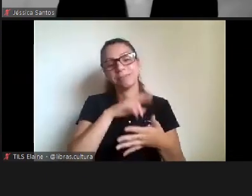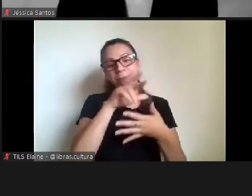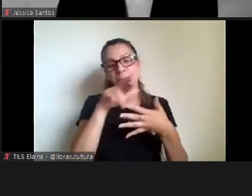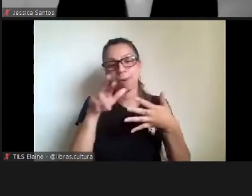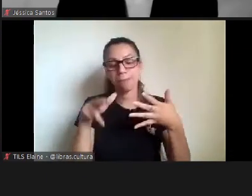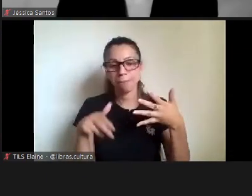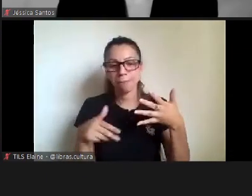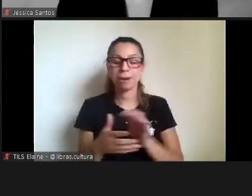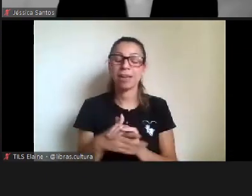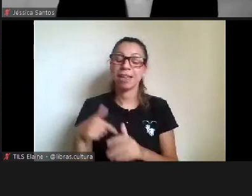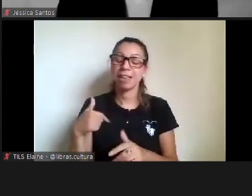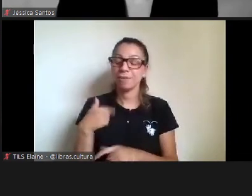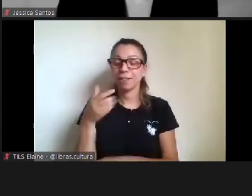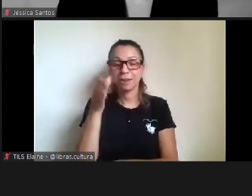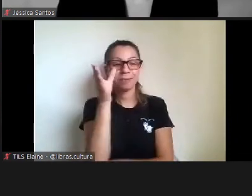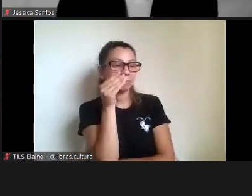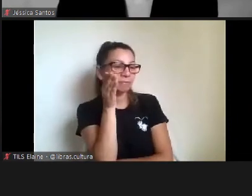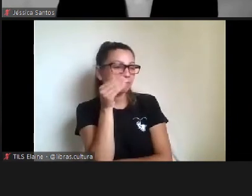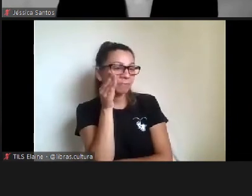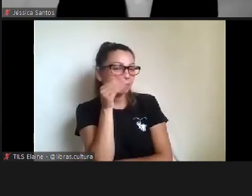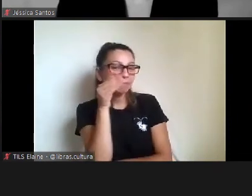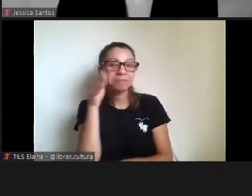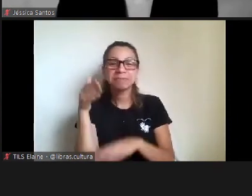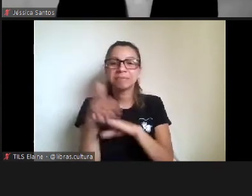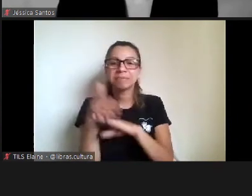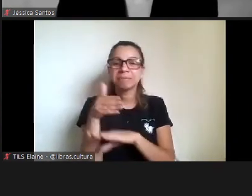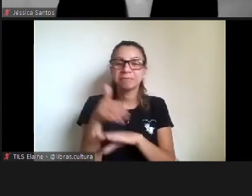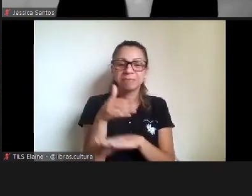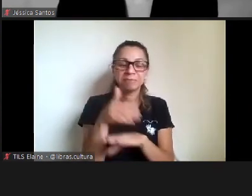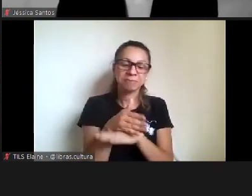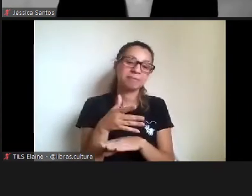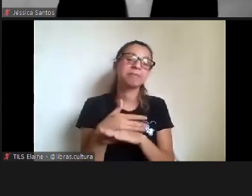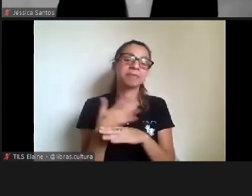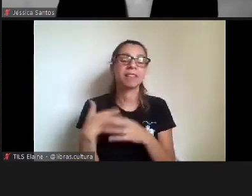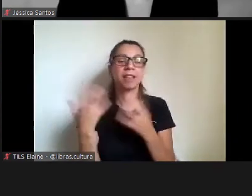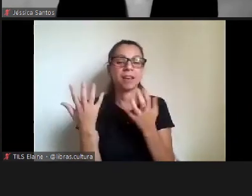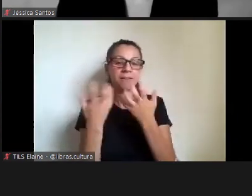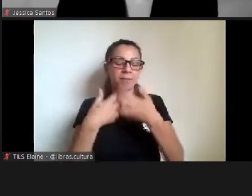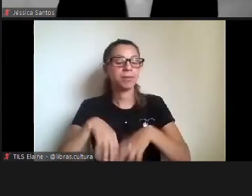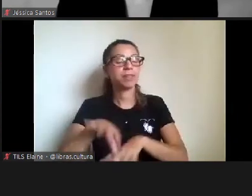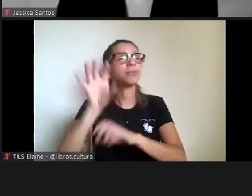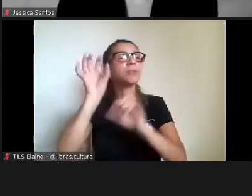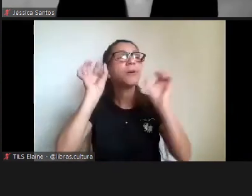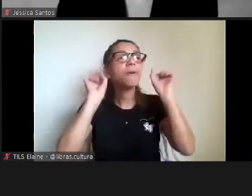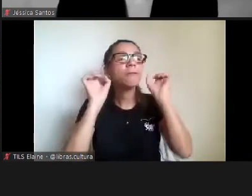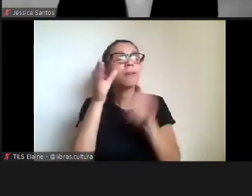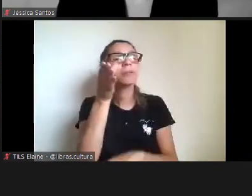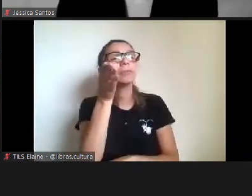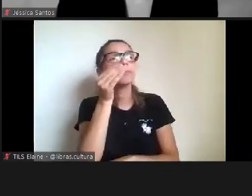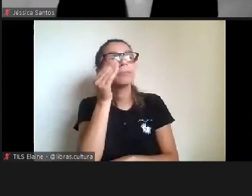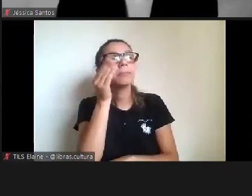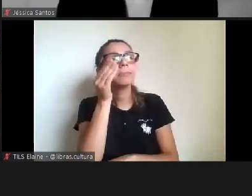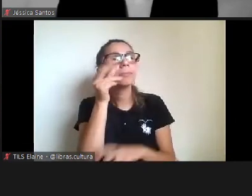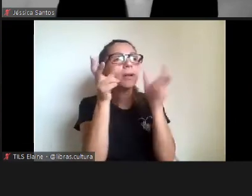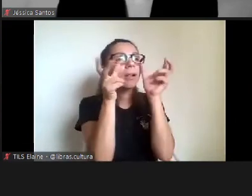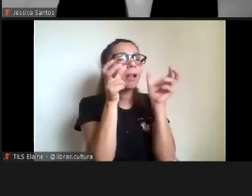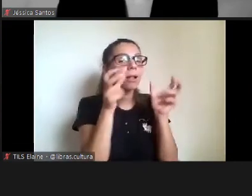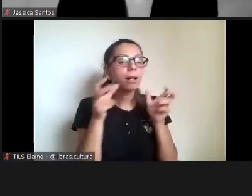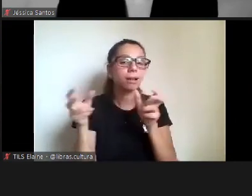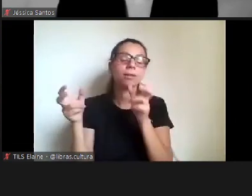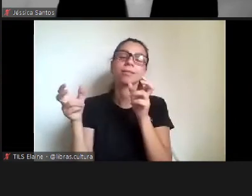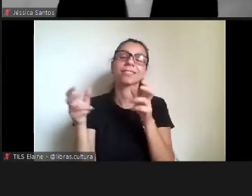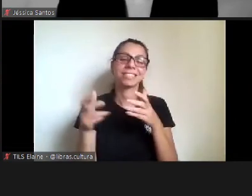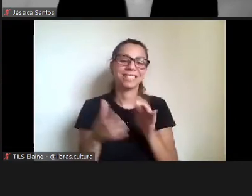fico aqui participando com coordenação da mostra, que é a função de ouvir e quando me vejo já me pega entrando